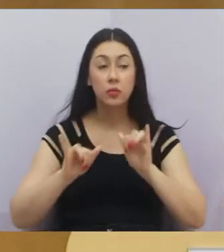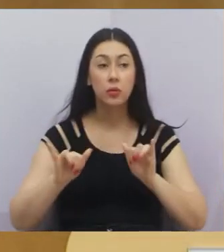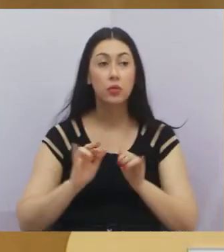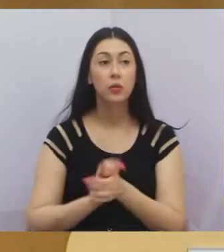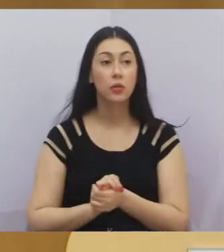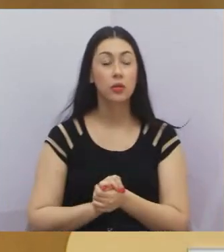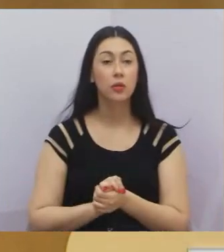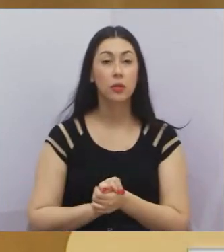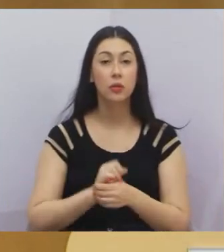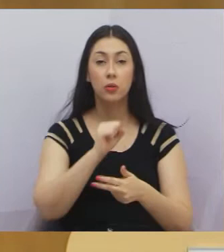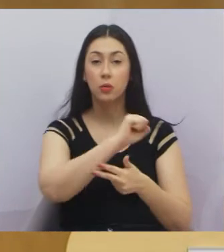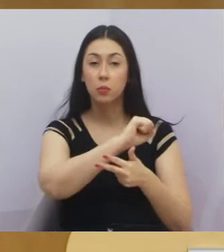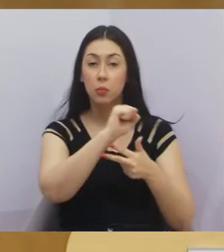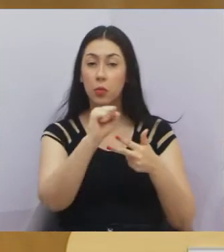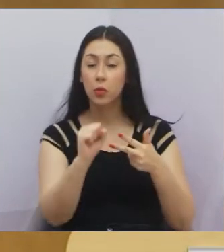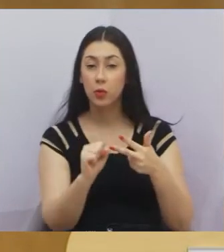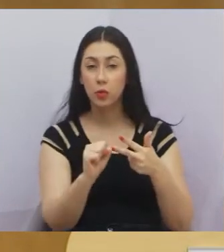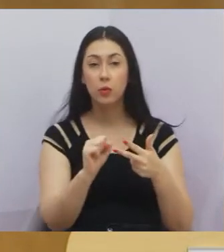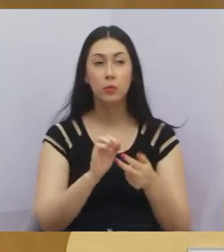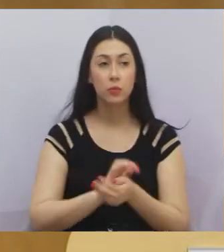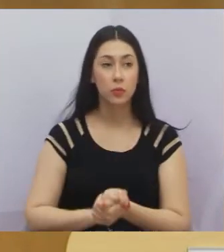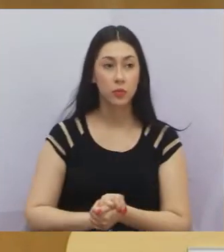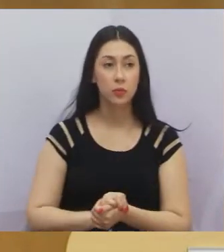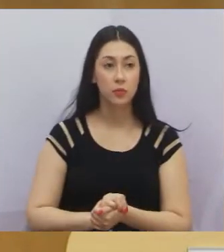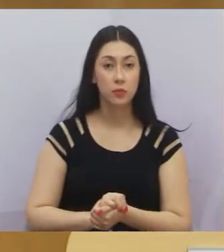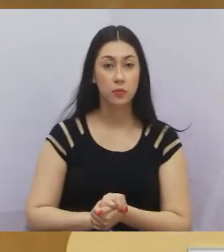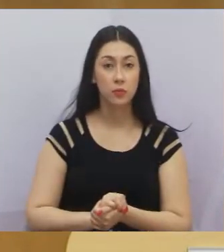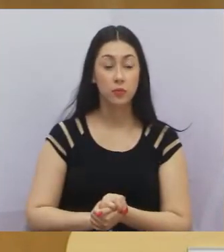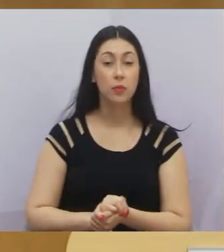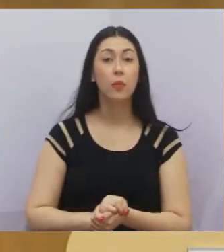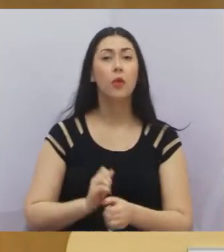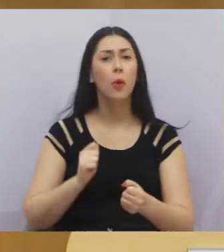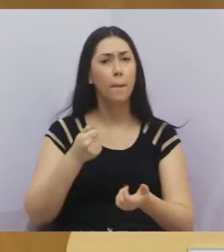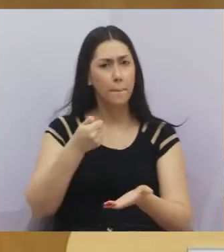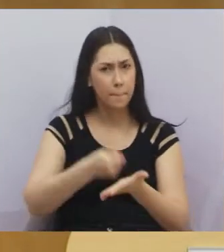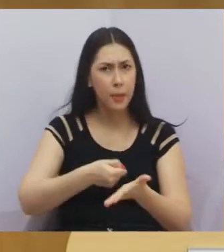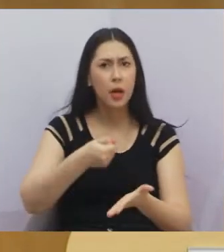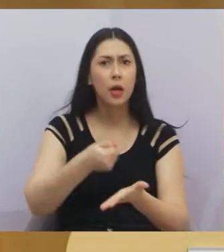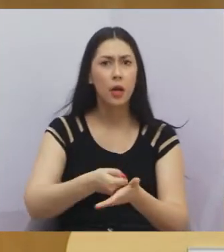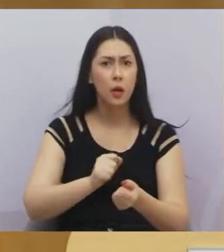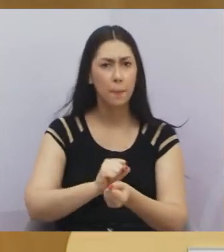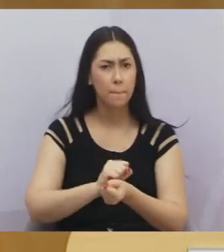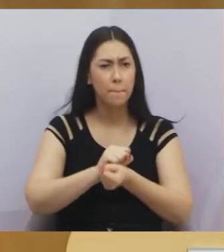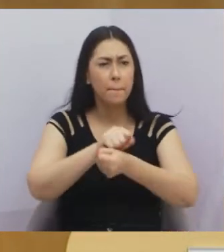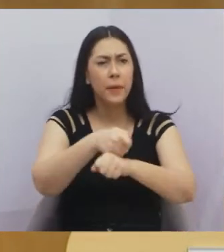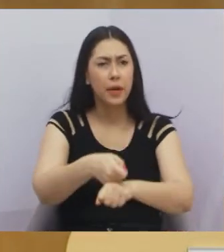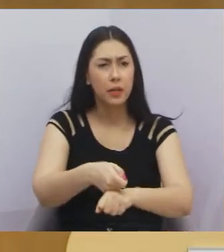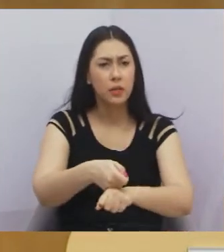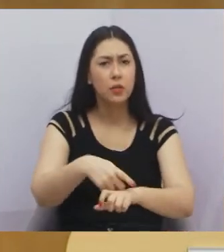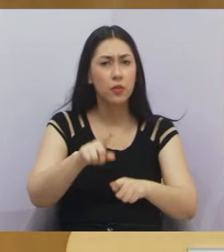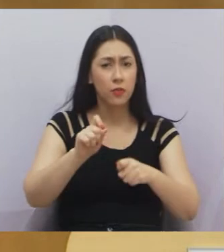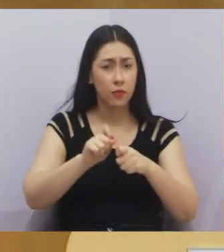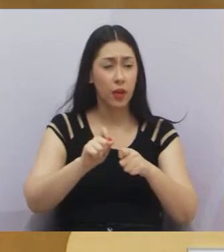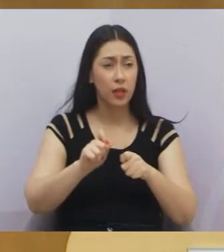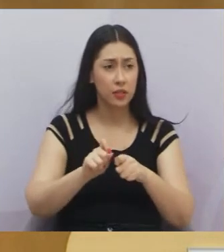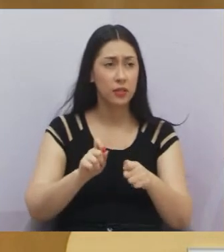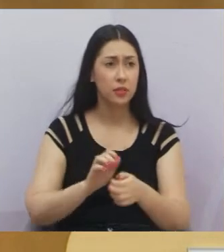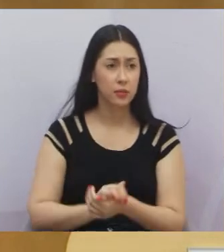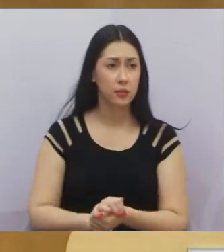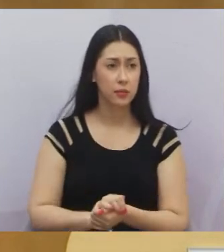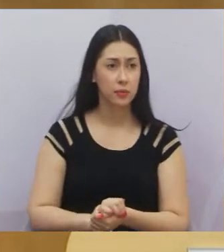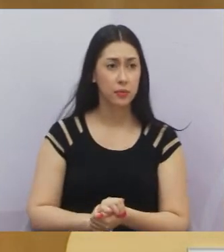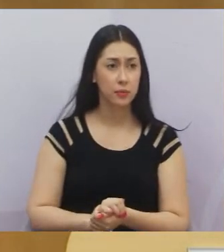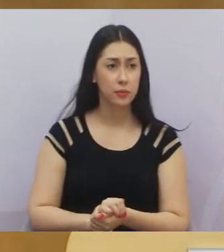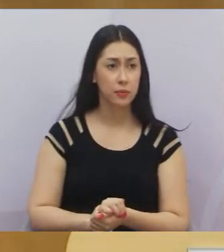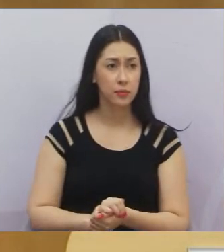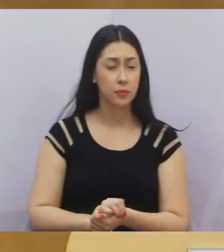o poder público, ele tem por obrigação de fazer essa luta.